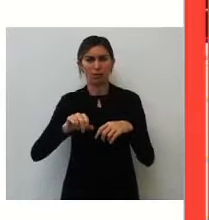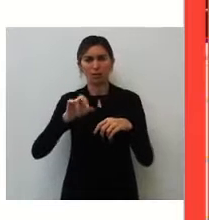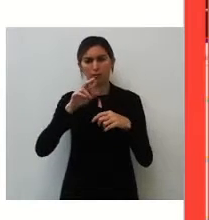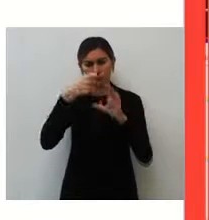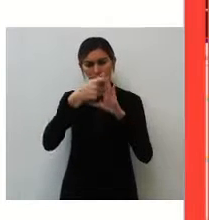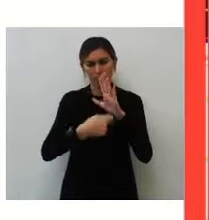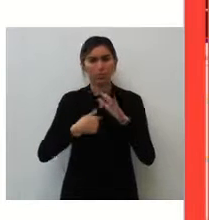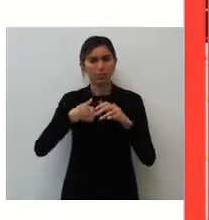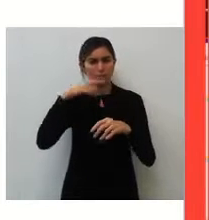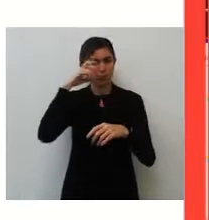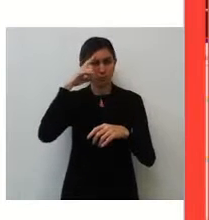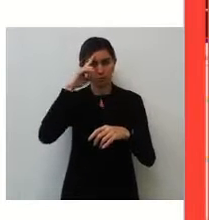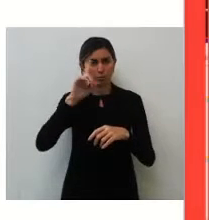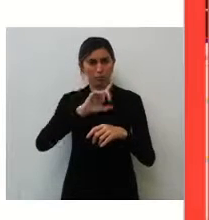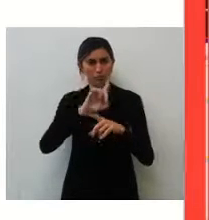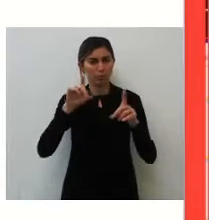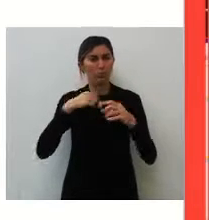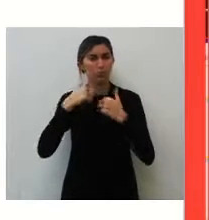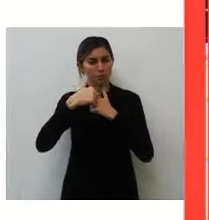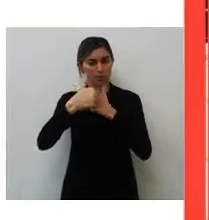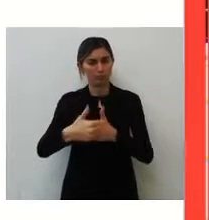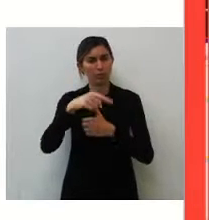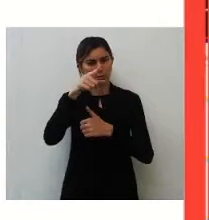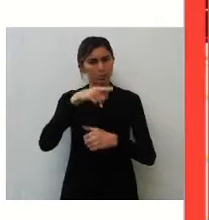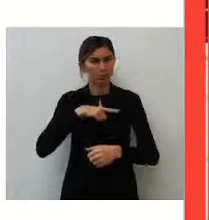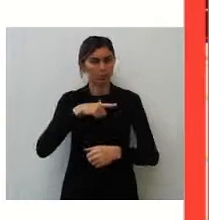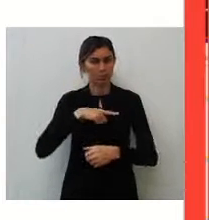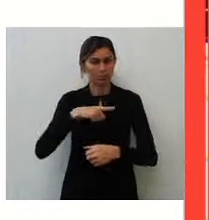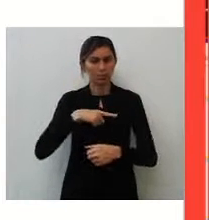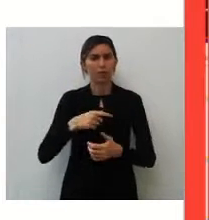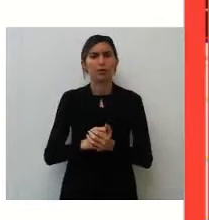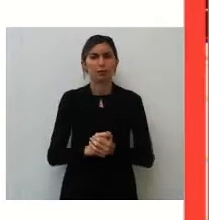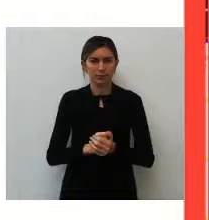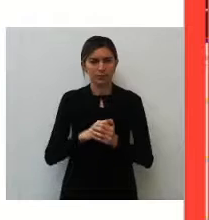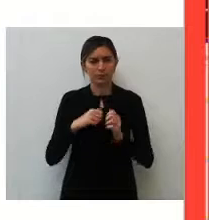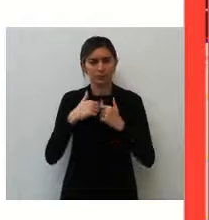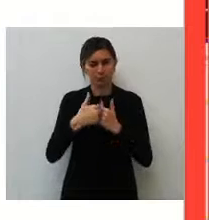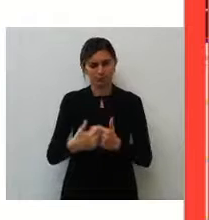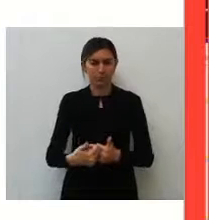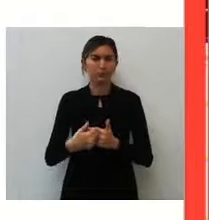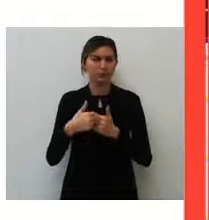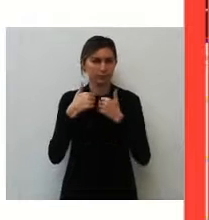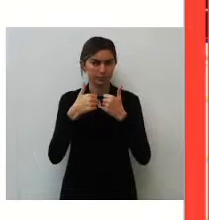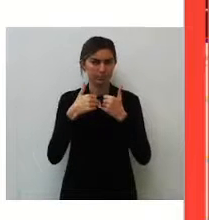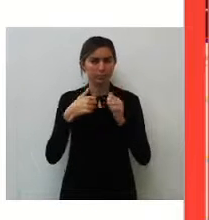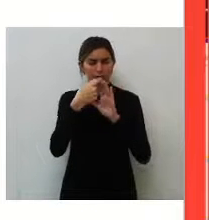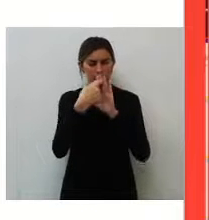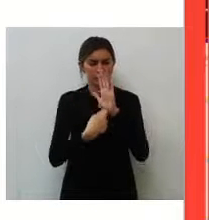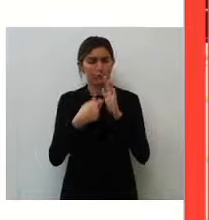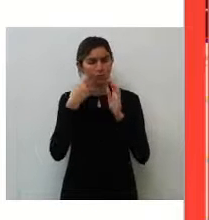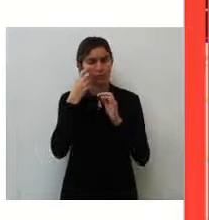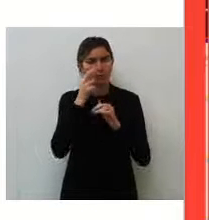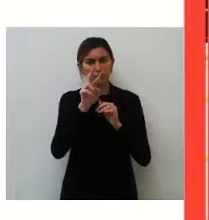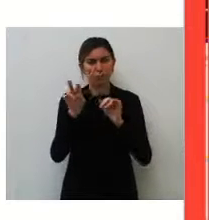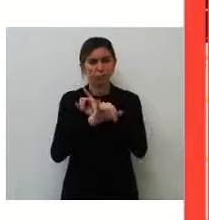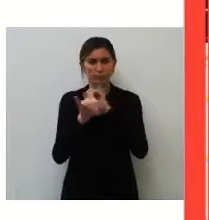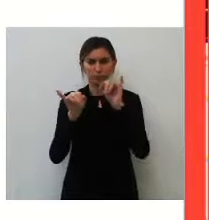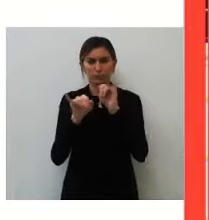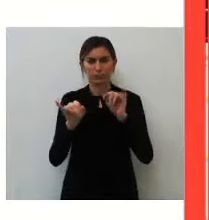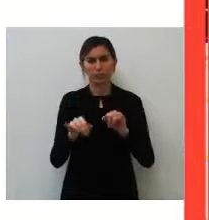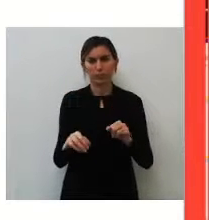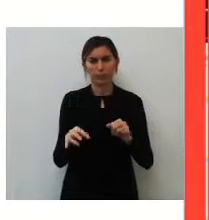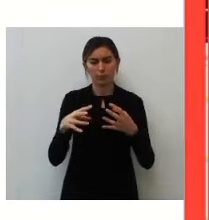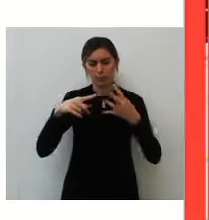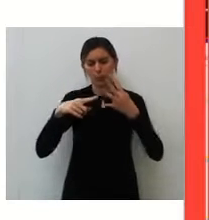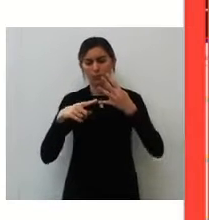não sei qual dia mas vai ter segue lá luiza anderlaine mp3 e luís fernando conta a relação que vou divulgar para vocês